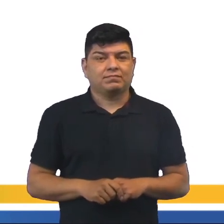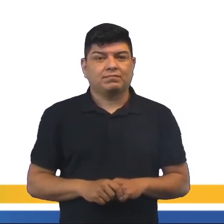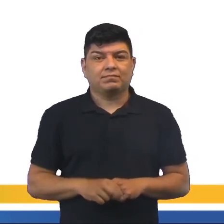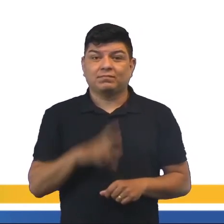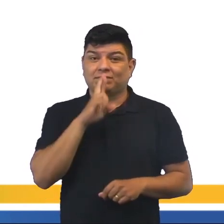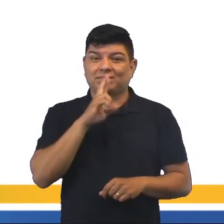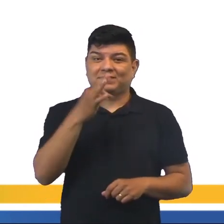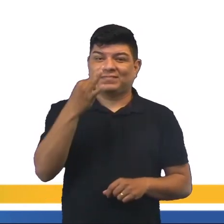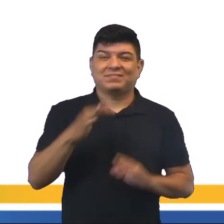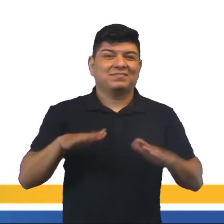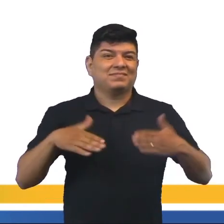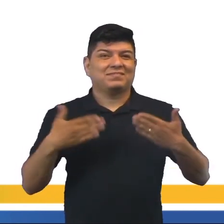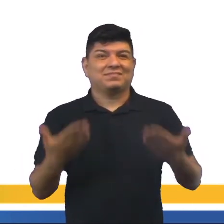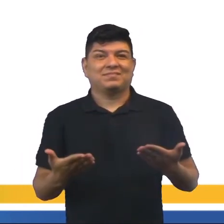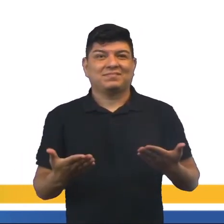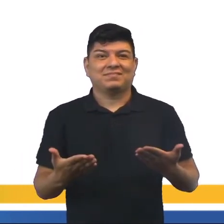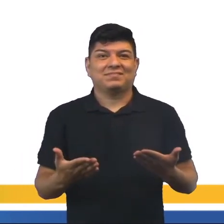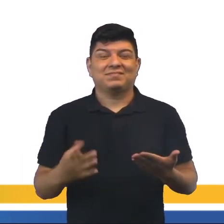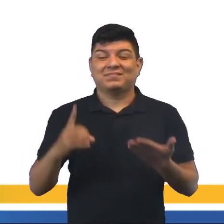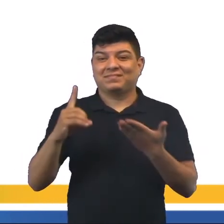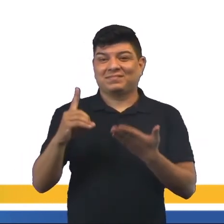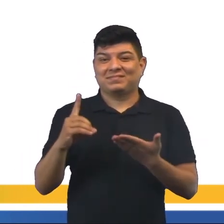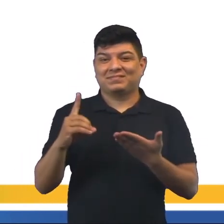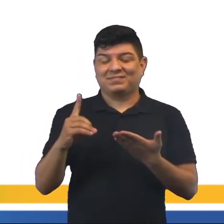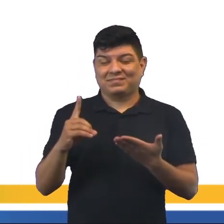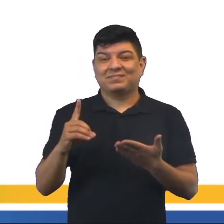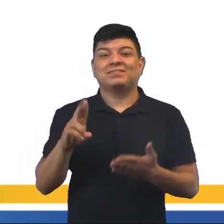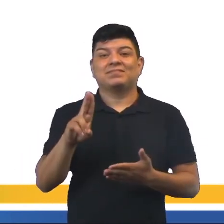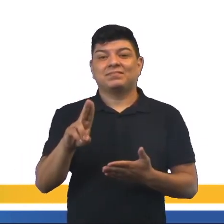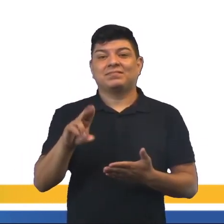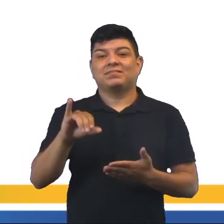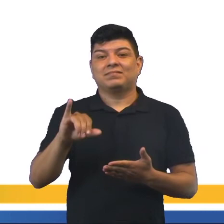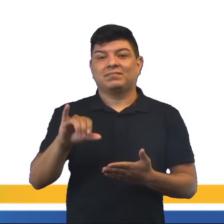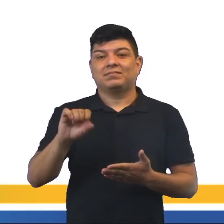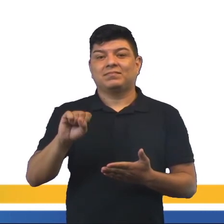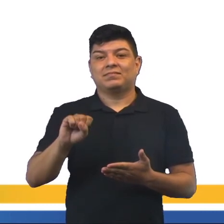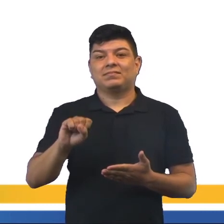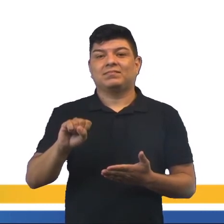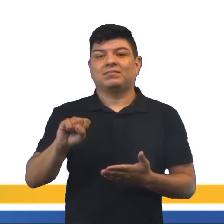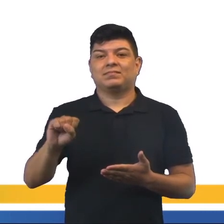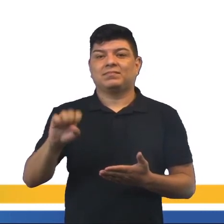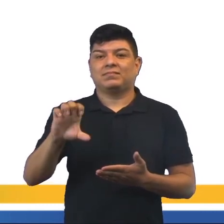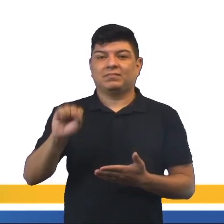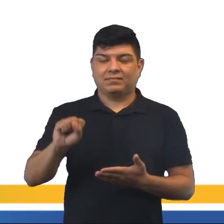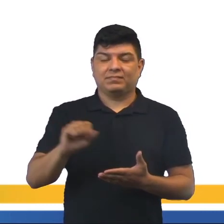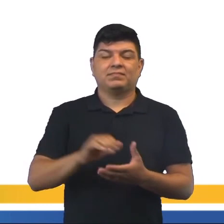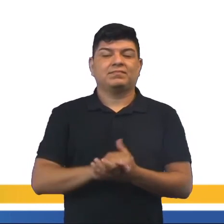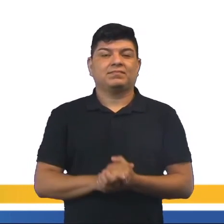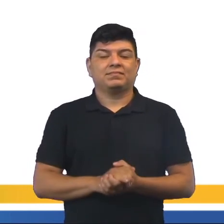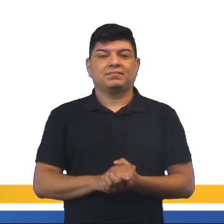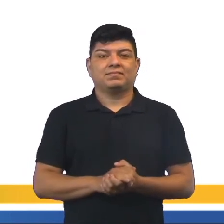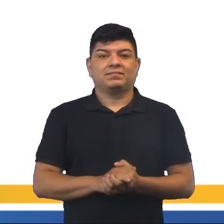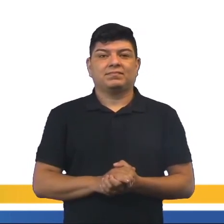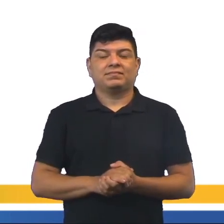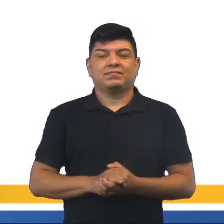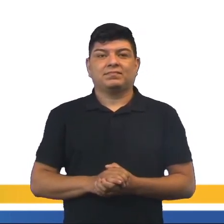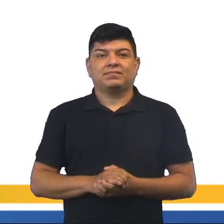A resposta certa é Ulisses Guimarães, que era o presidente da Câmara no momento.